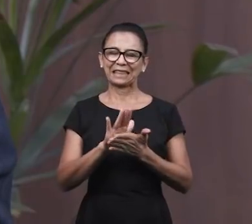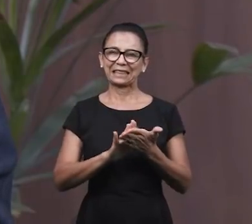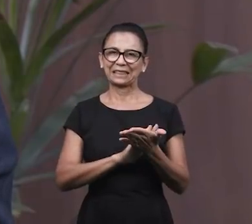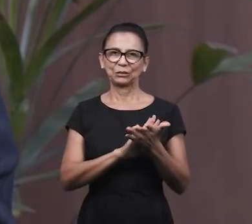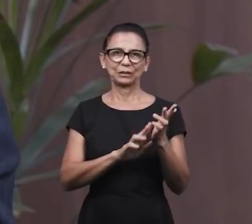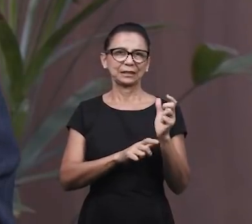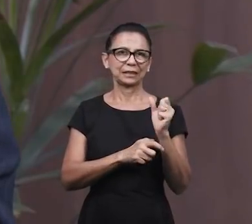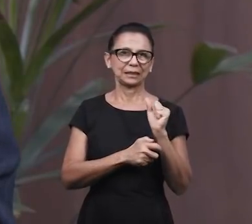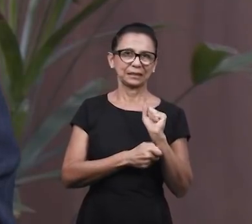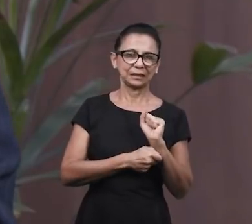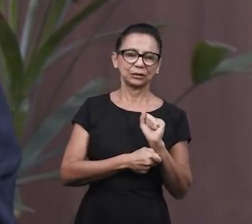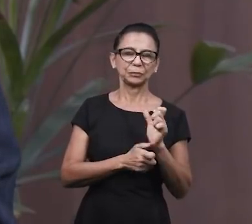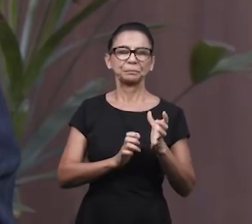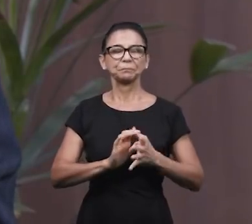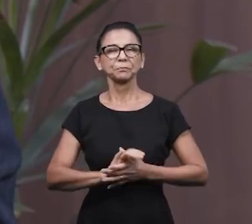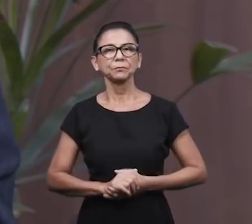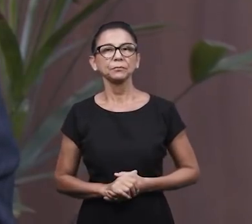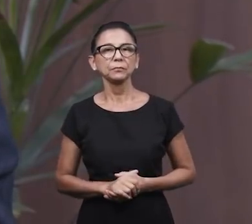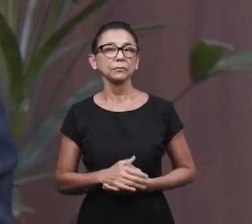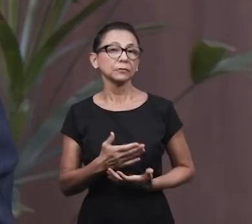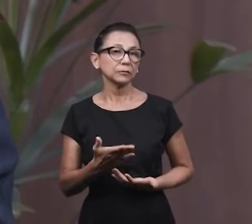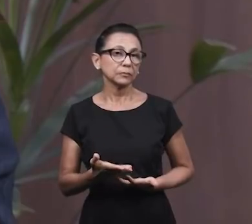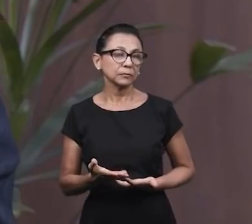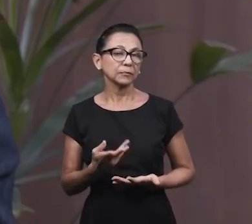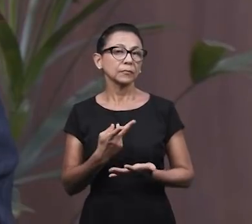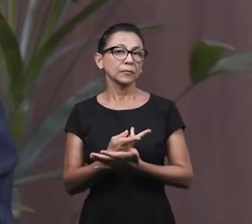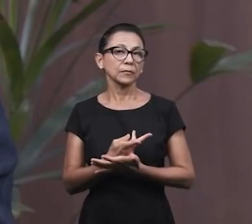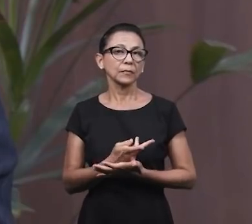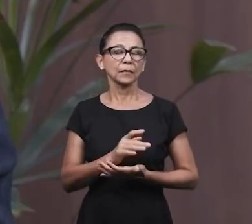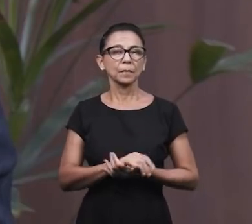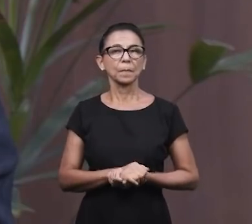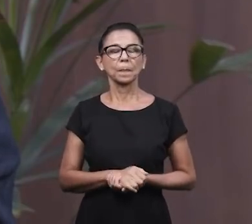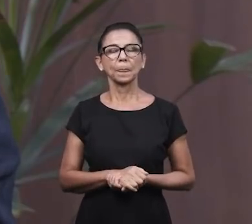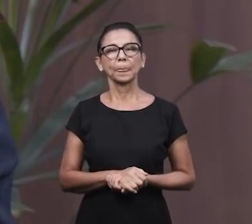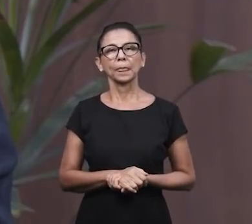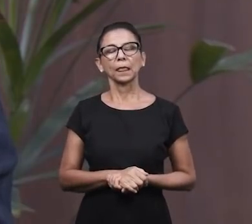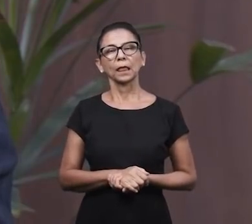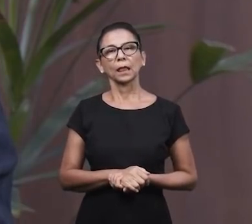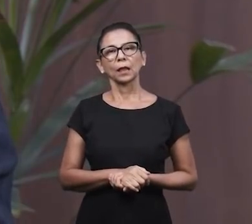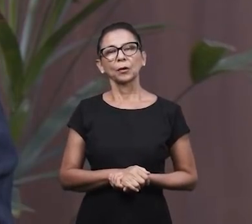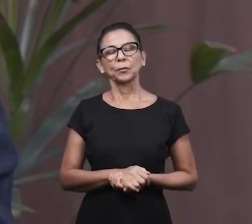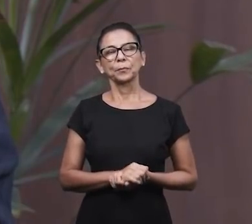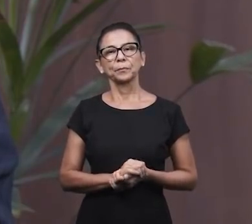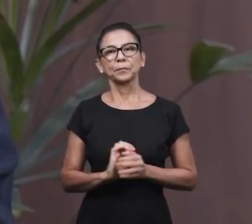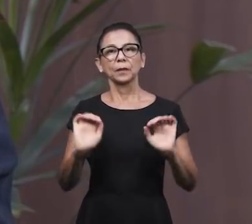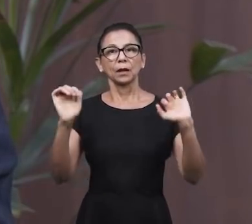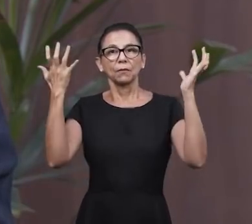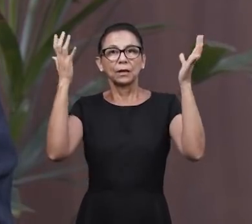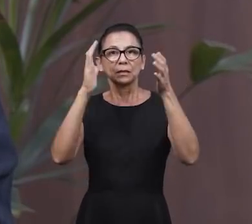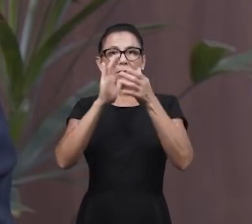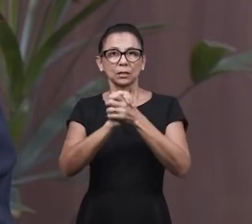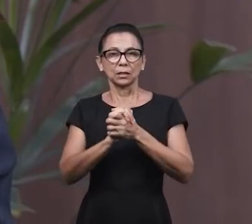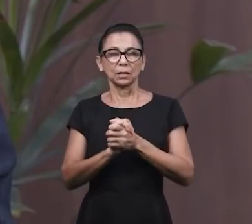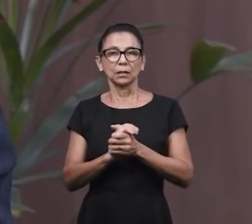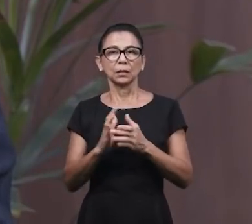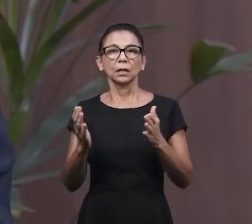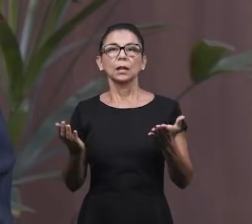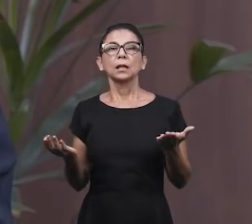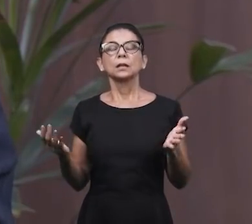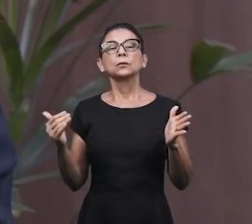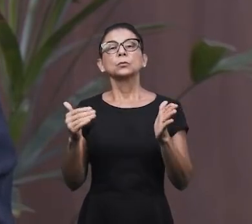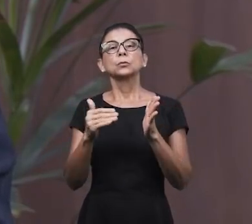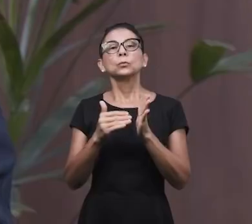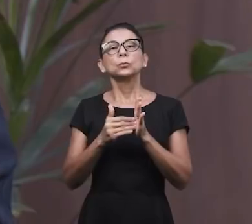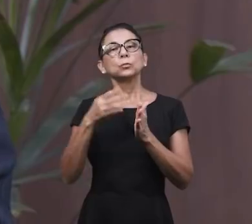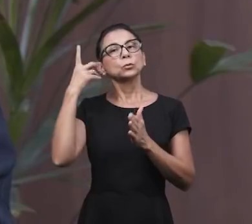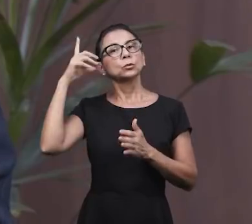assim, a mulher dele, né, com quem ele ia se casar, porque a festa de casamento ela se dava no último dia